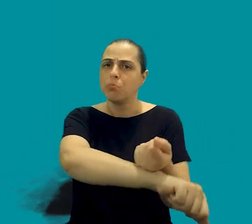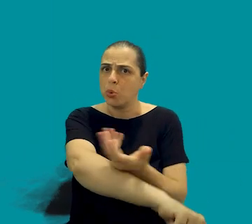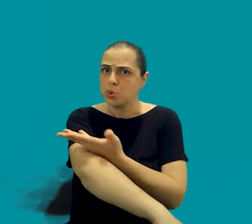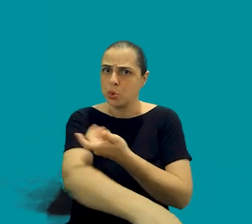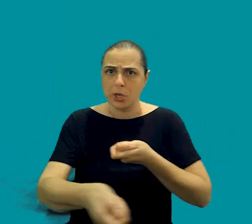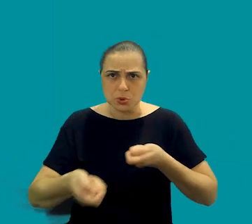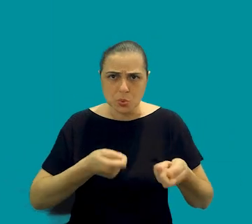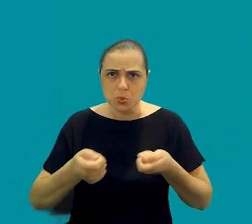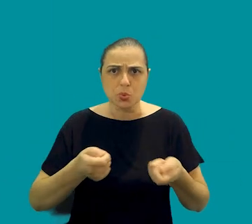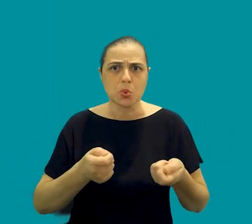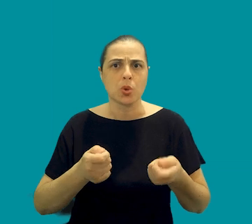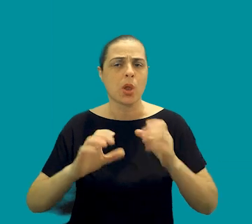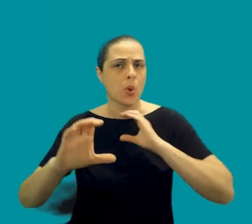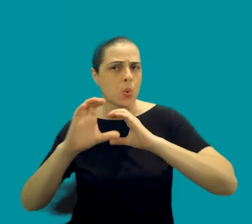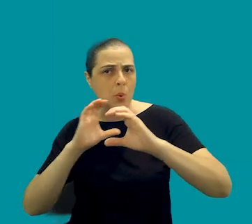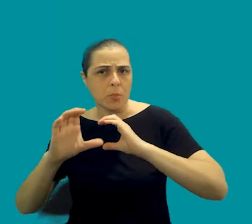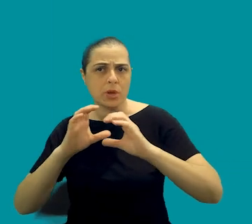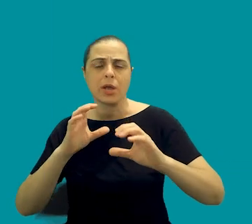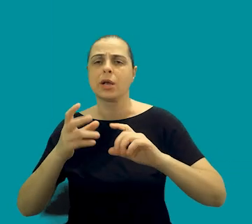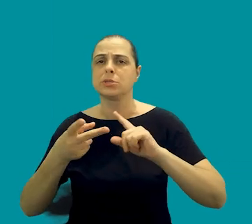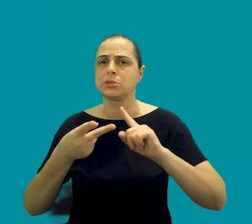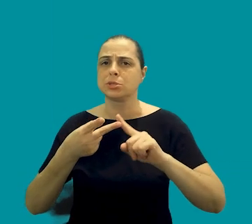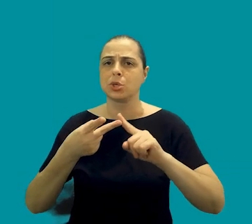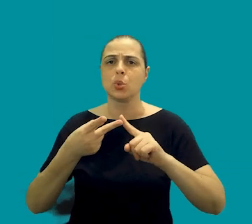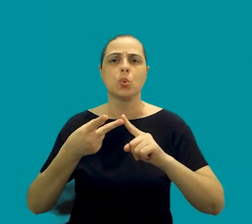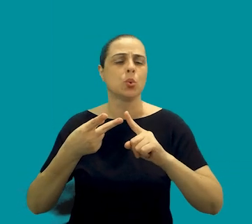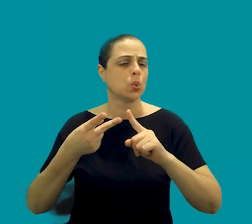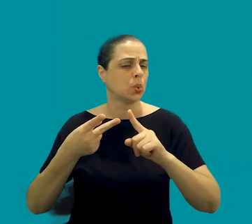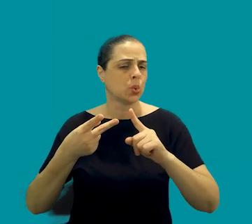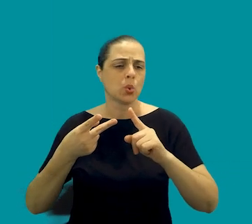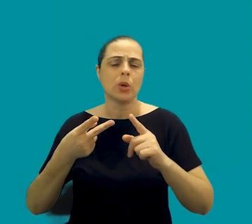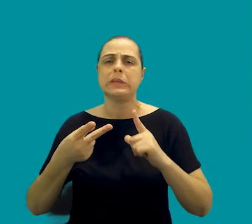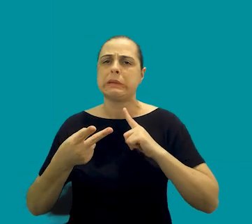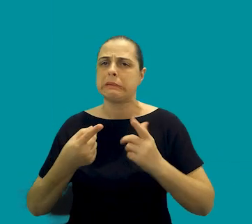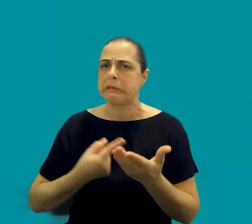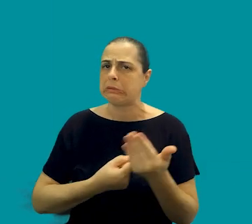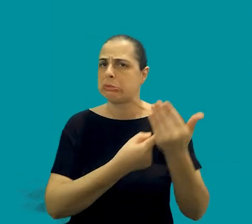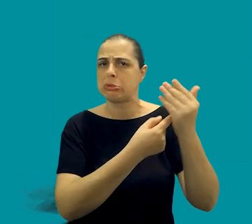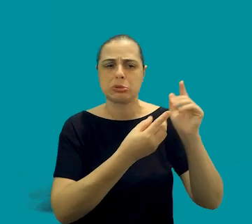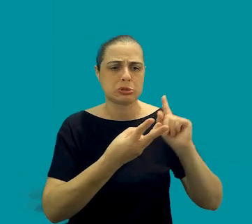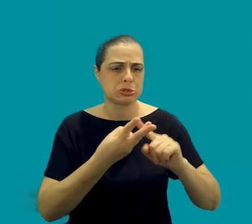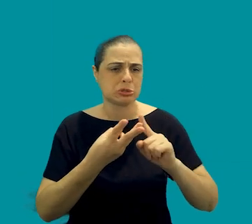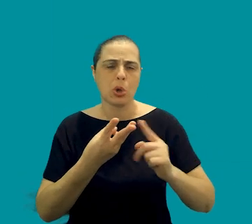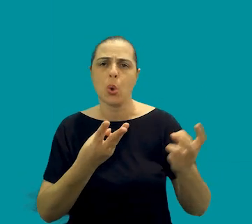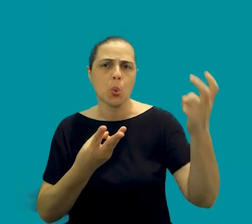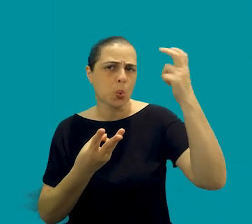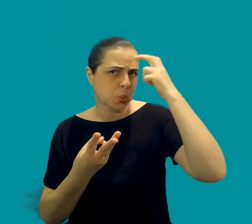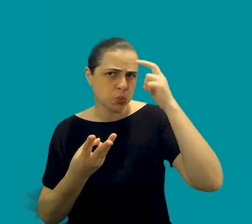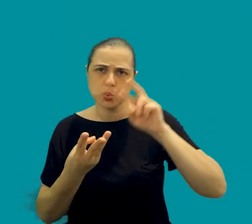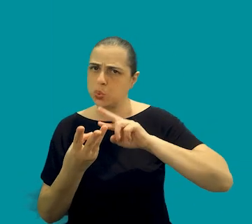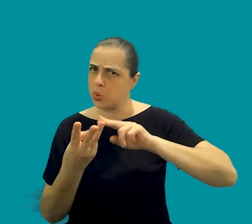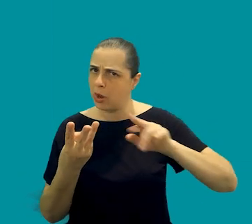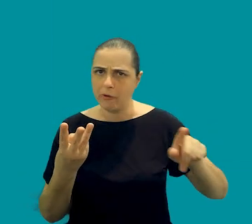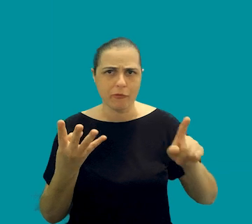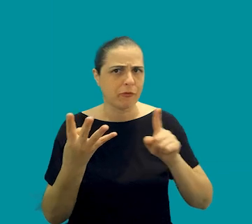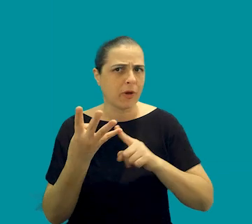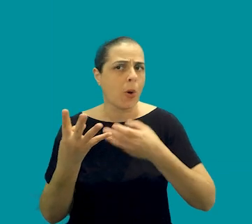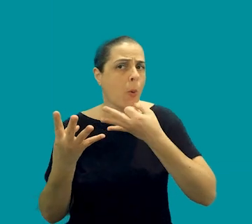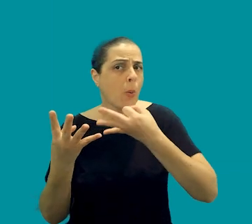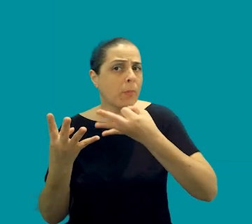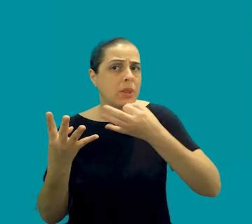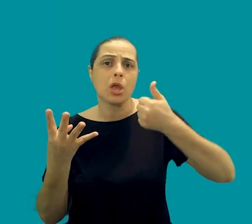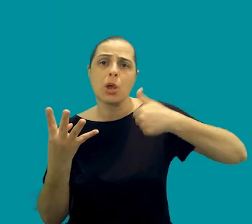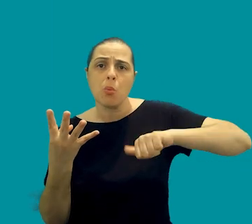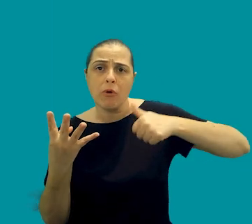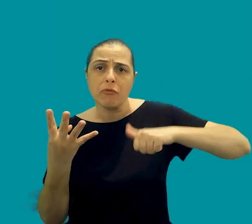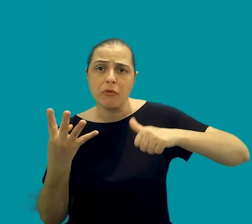comunicação, a argumentação, cultura de tecnologia, culturas diversas, próprio pensamento crítico.